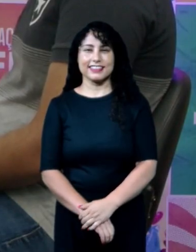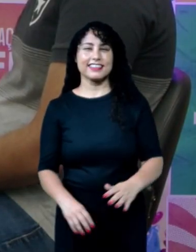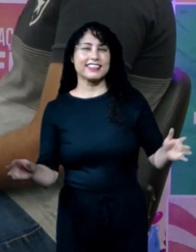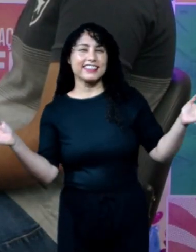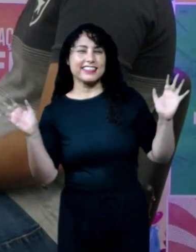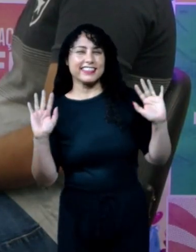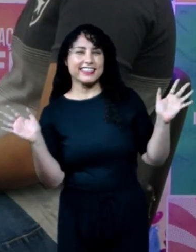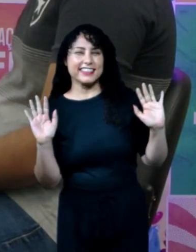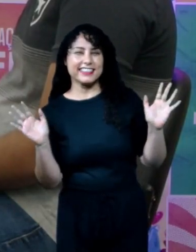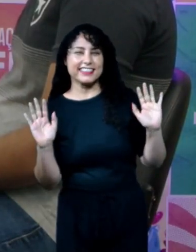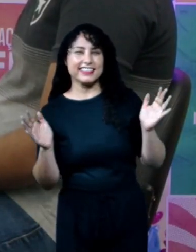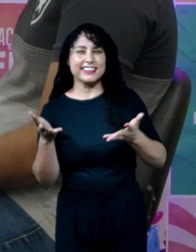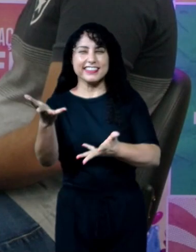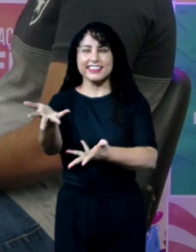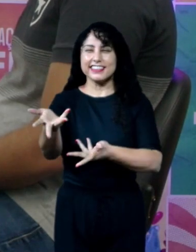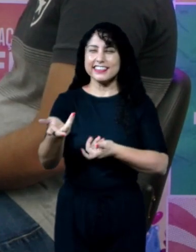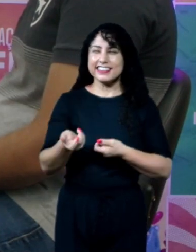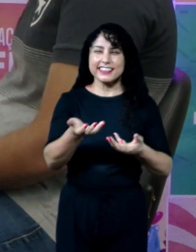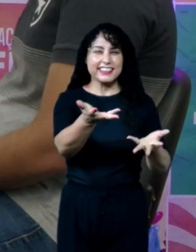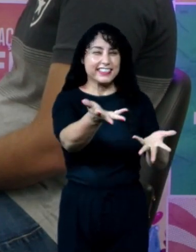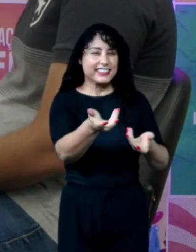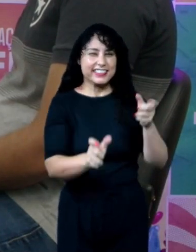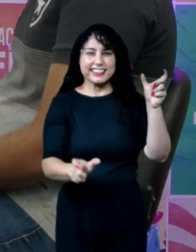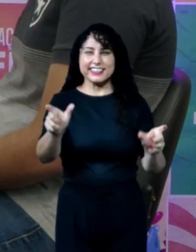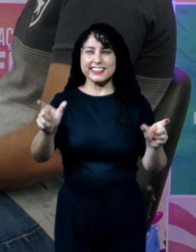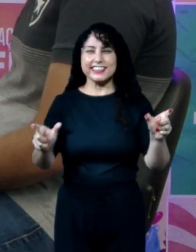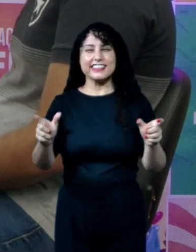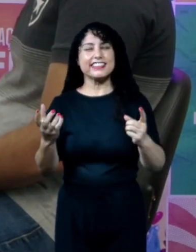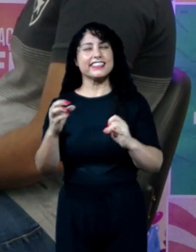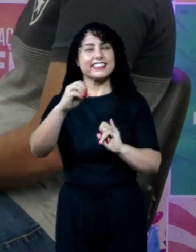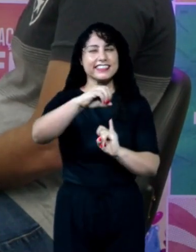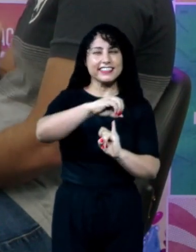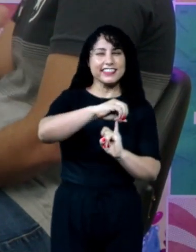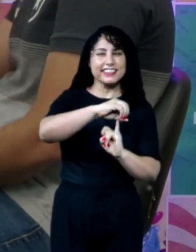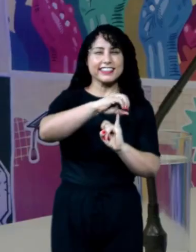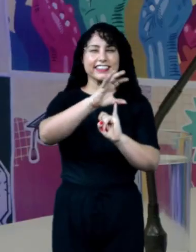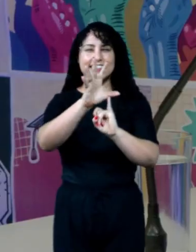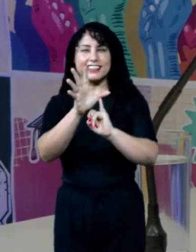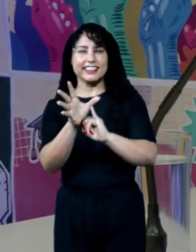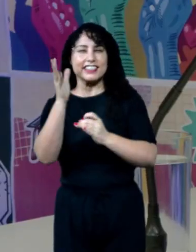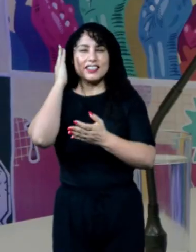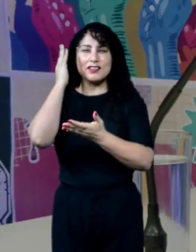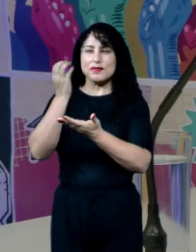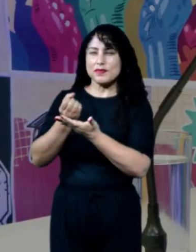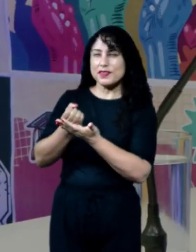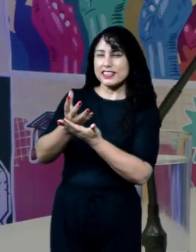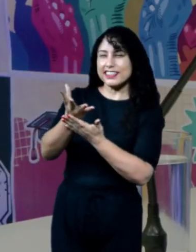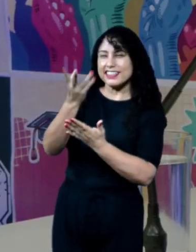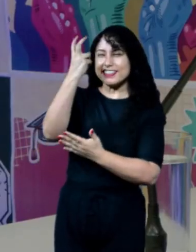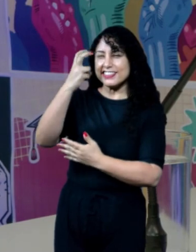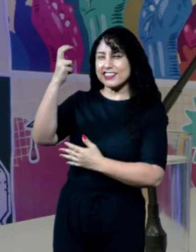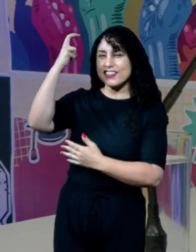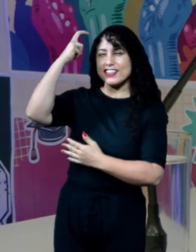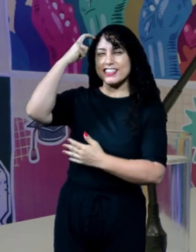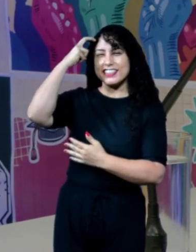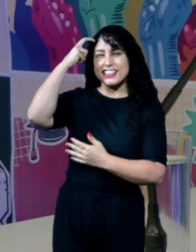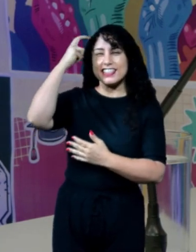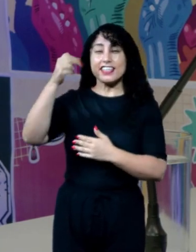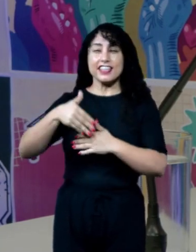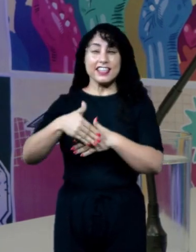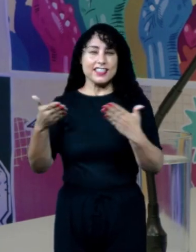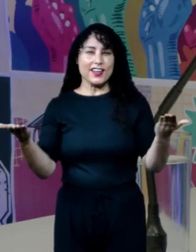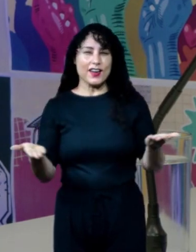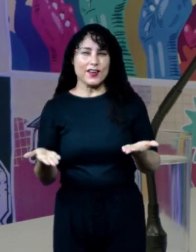Olá, seja bem-vindo, bem-vinda ao Estação IFB, um podcast de cultura e